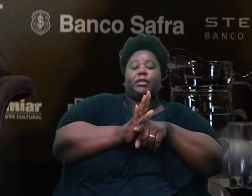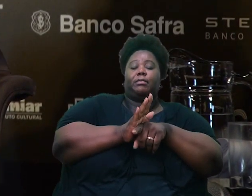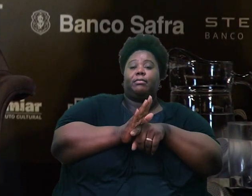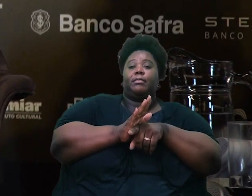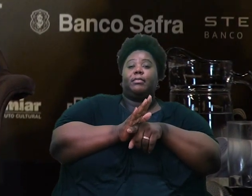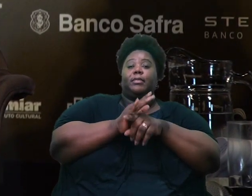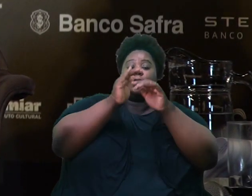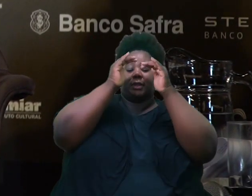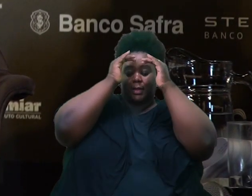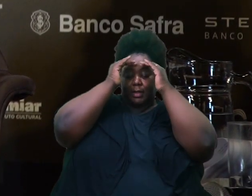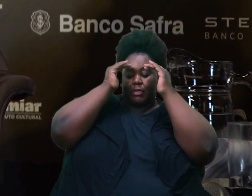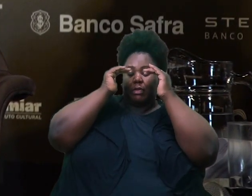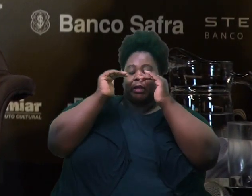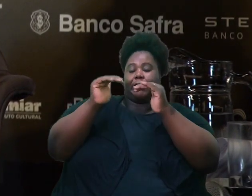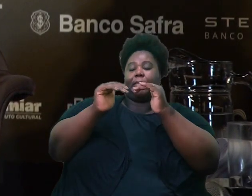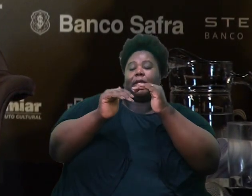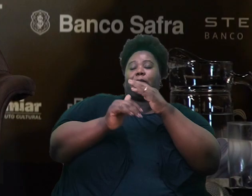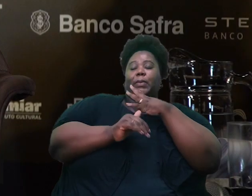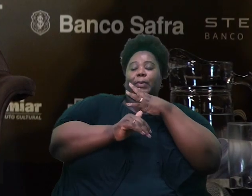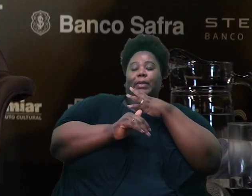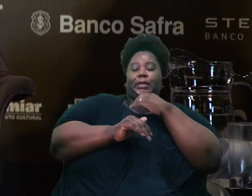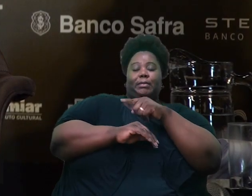e de respeito ao conhecimento.